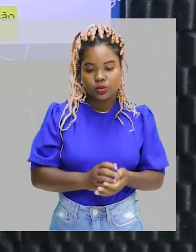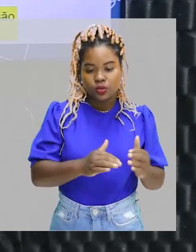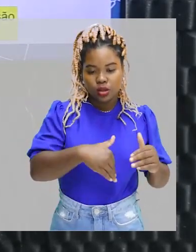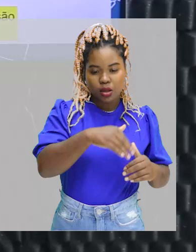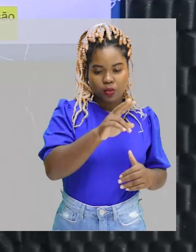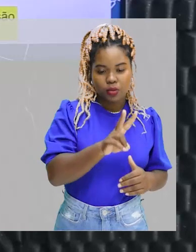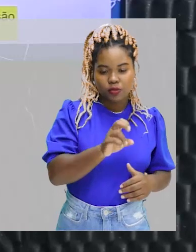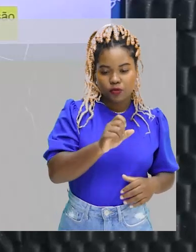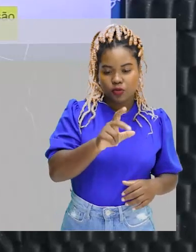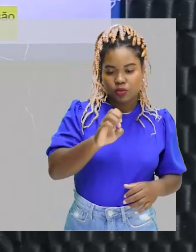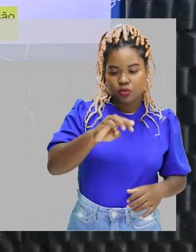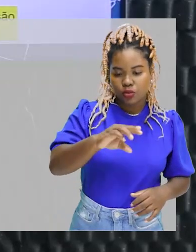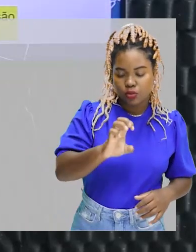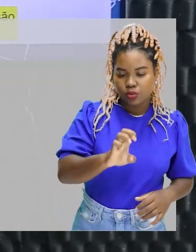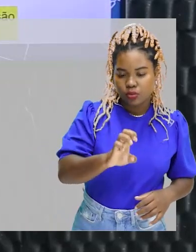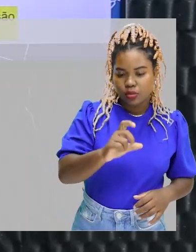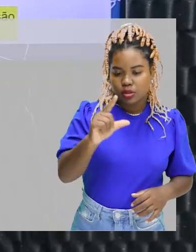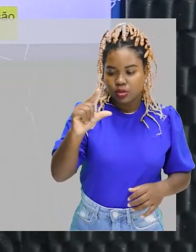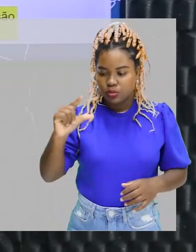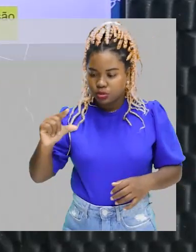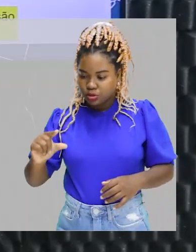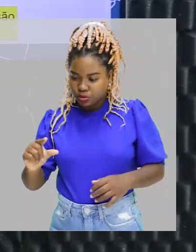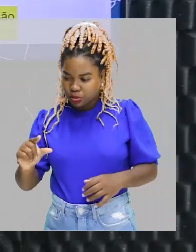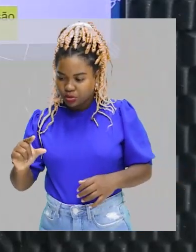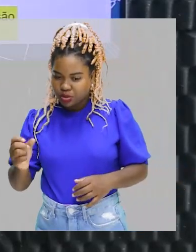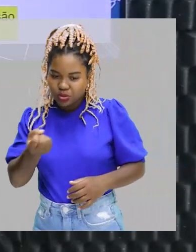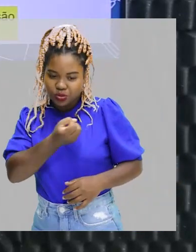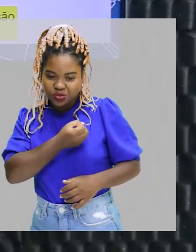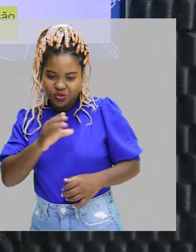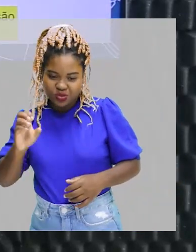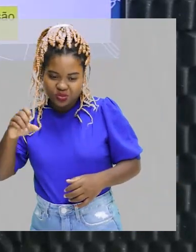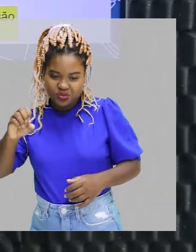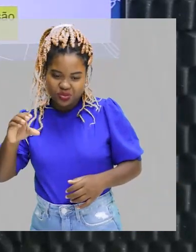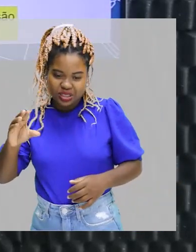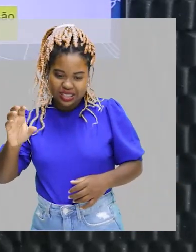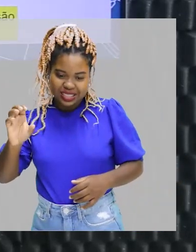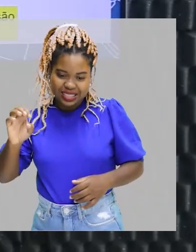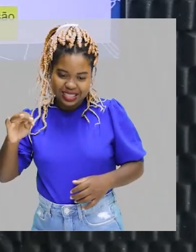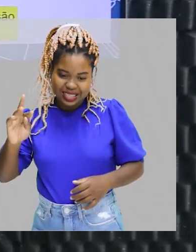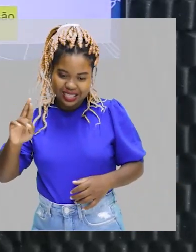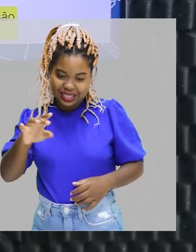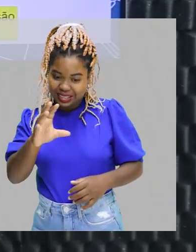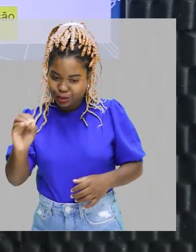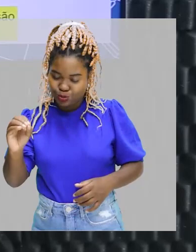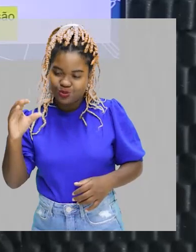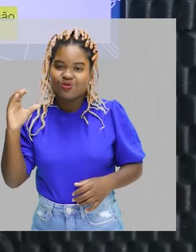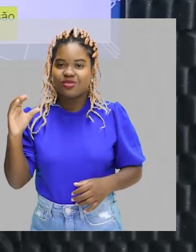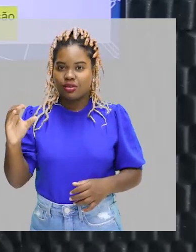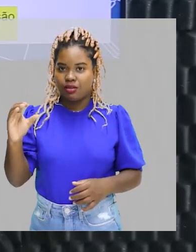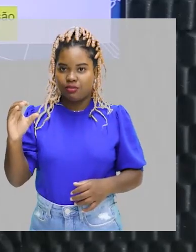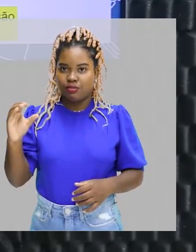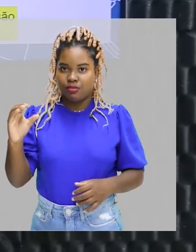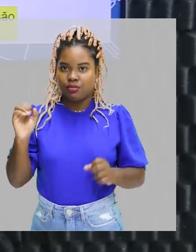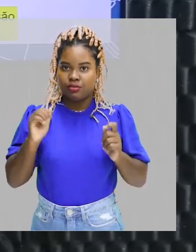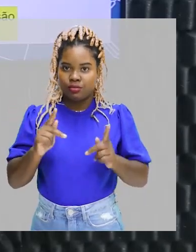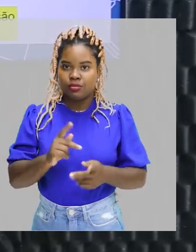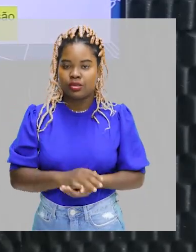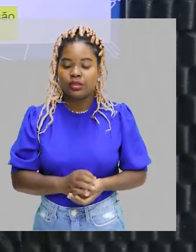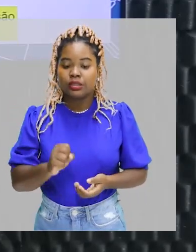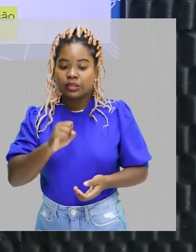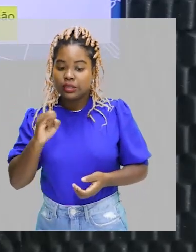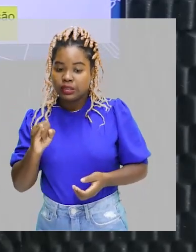estamos diminuindo o valor da concentração. E vice-versa. Se diminuirmos o volume, aí